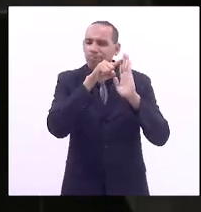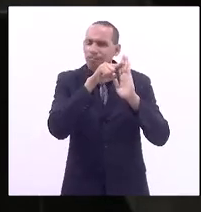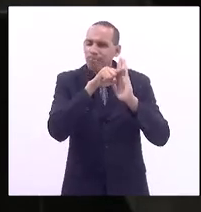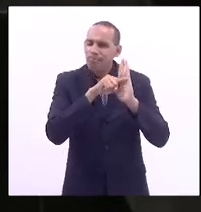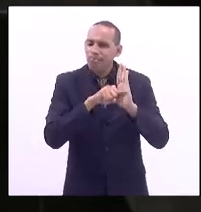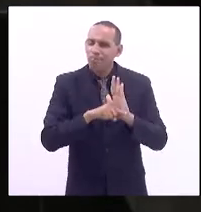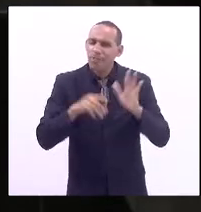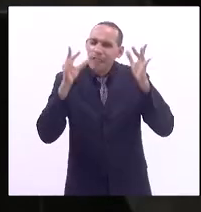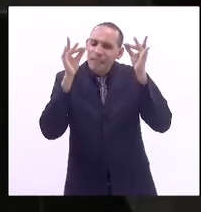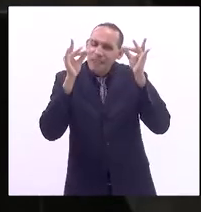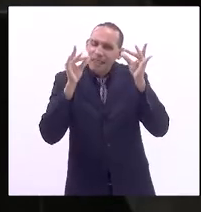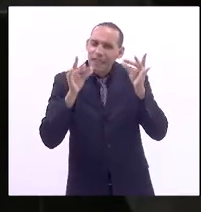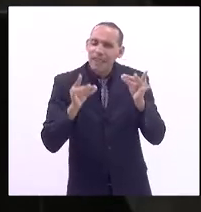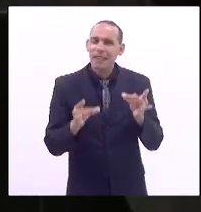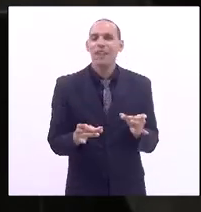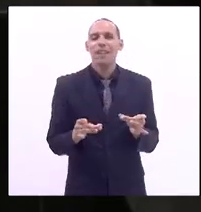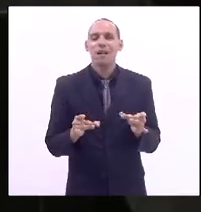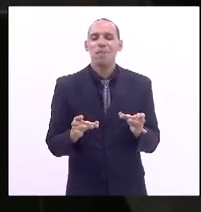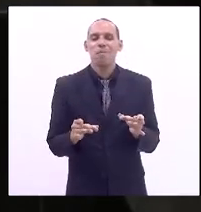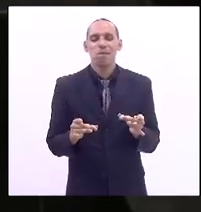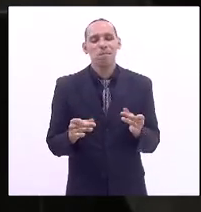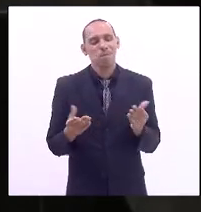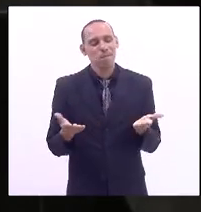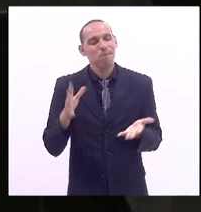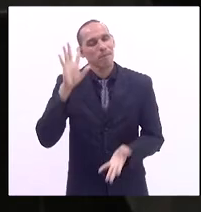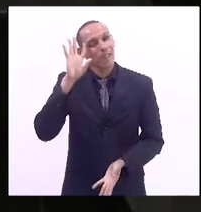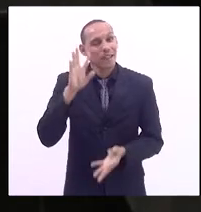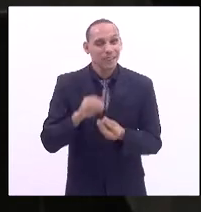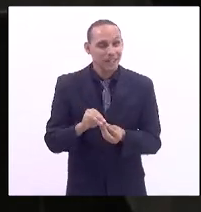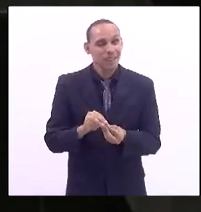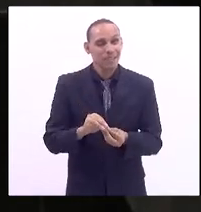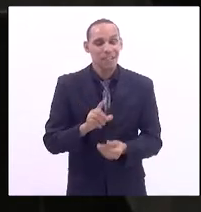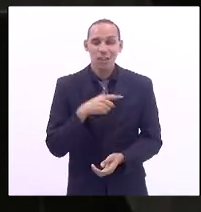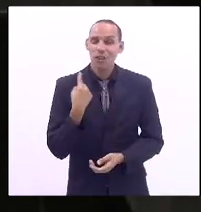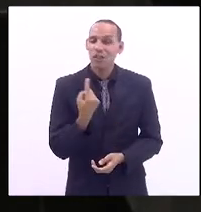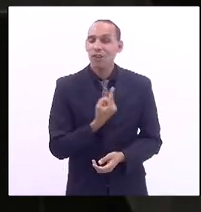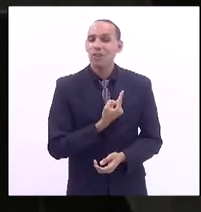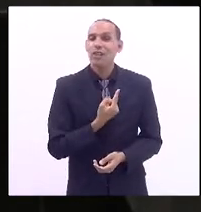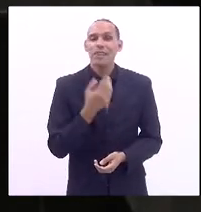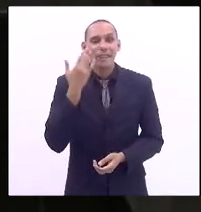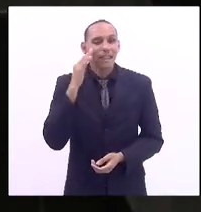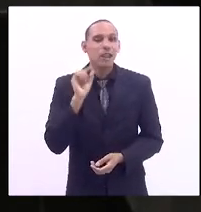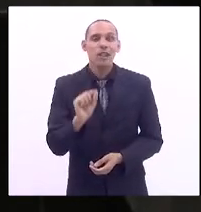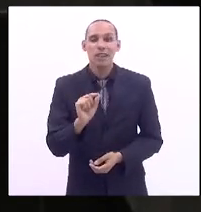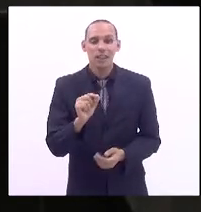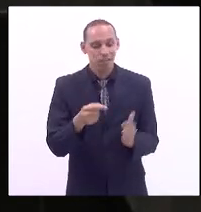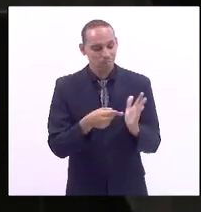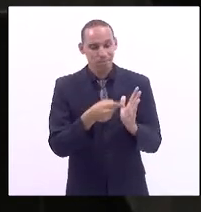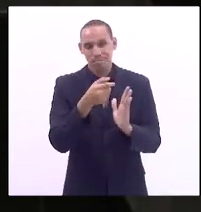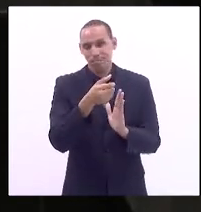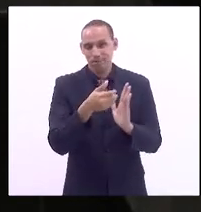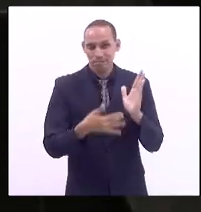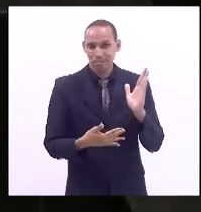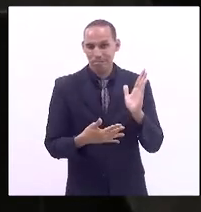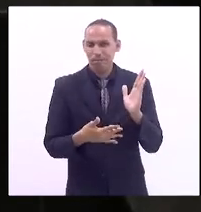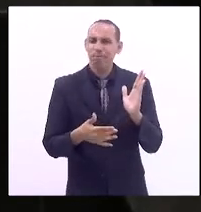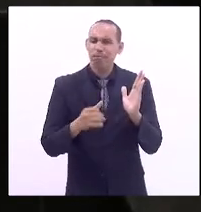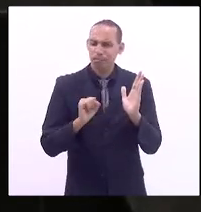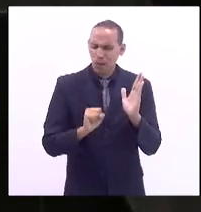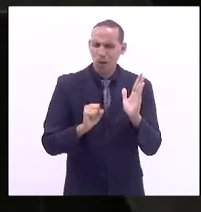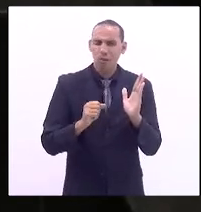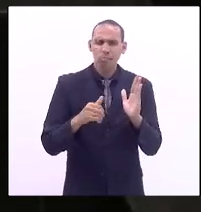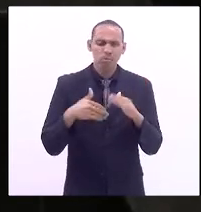minudente do assunto EA conclusão que estamos chegando é que uma matéria que poderá